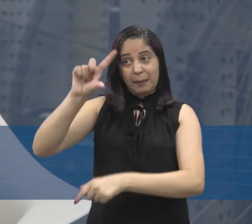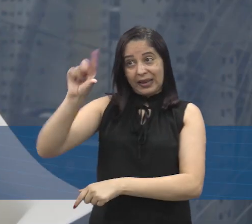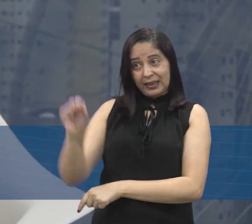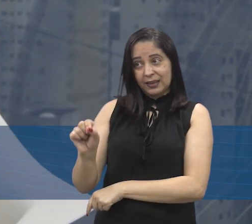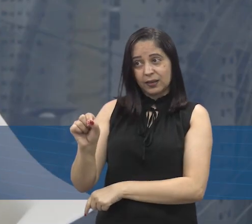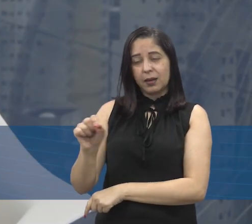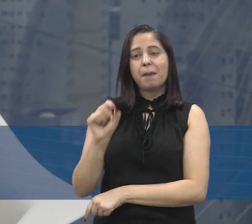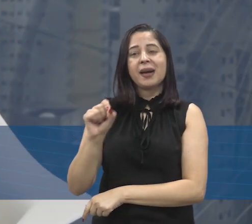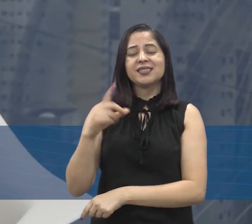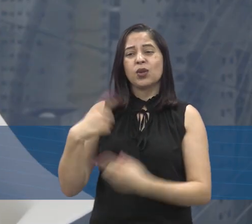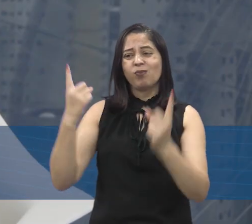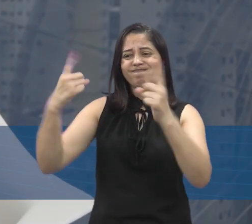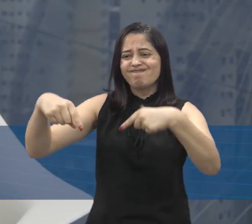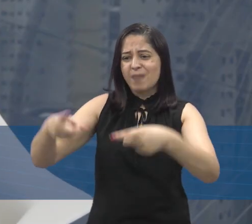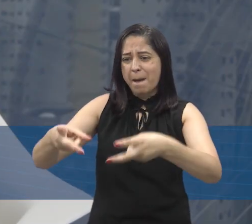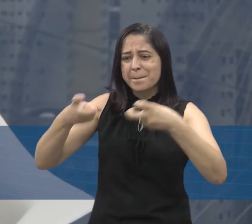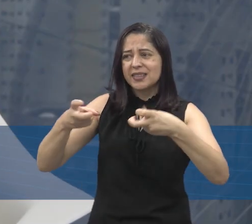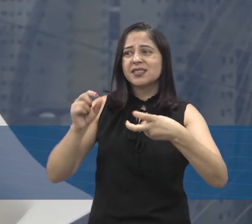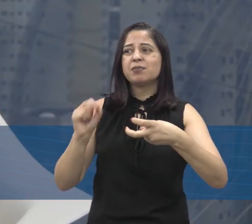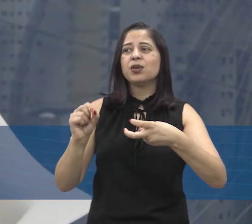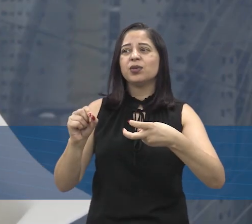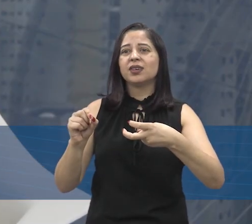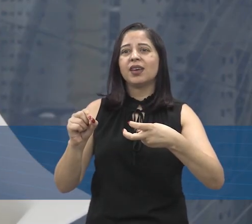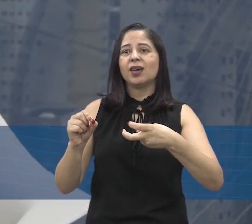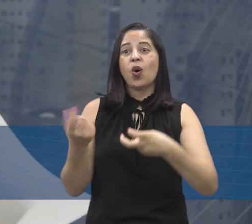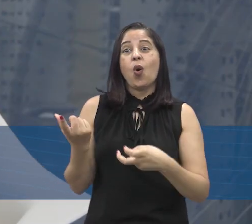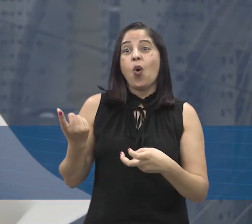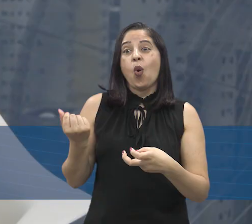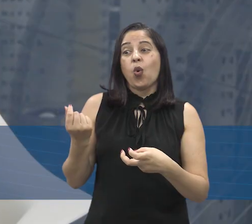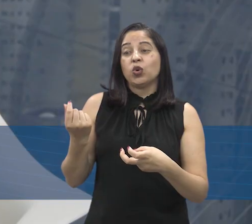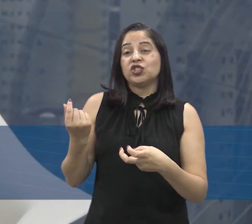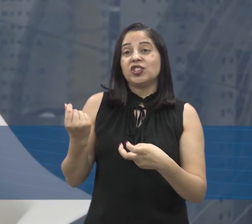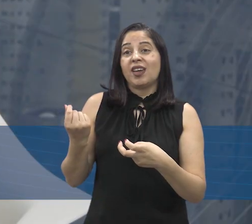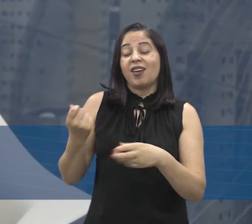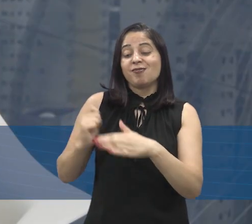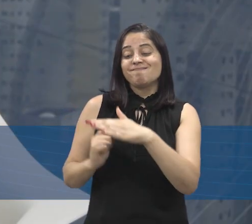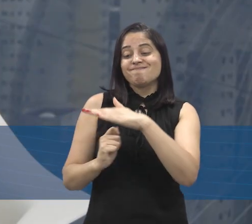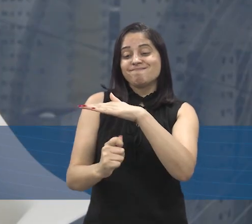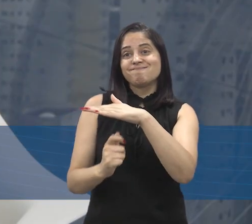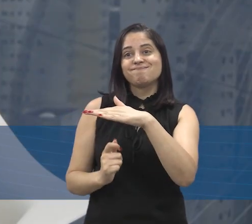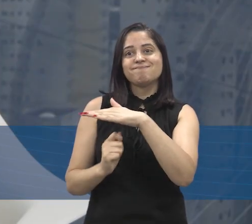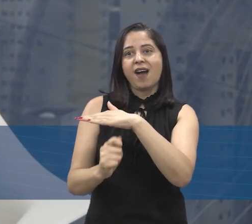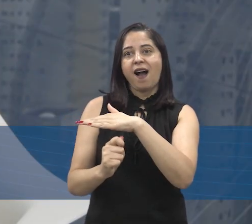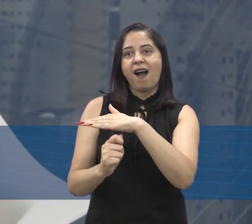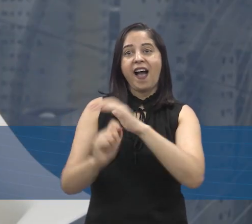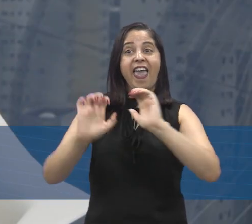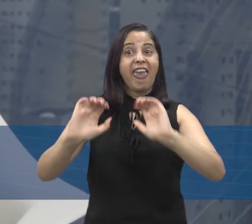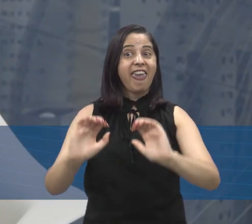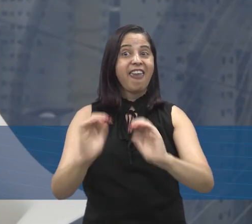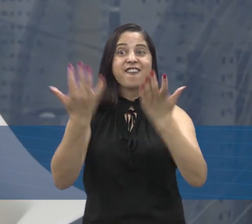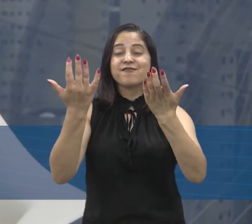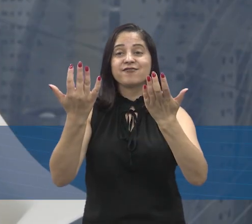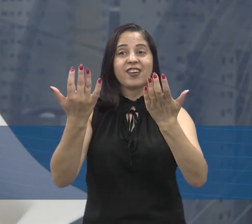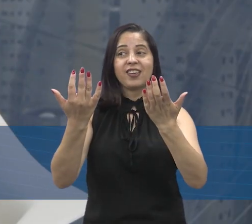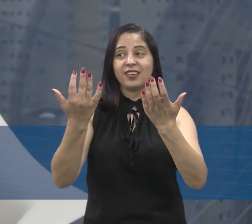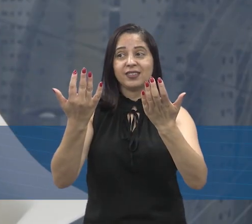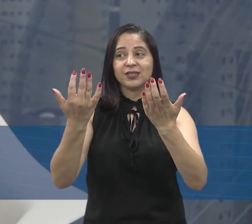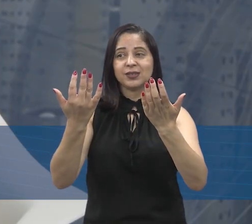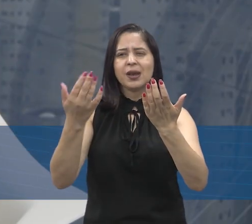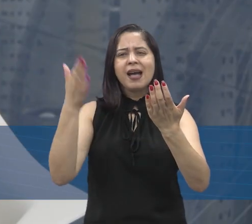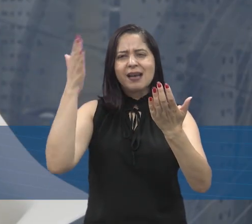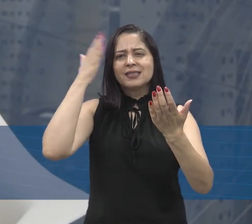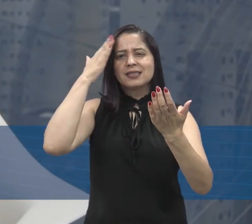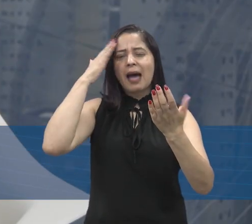Ricardo, foi exatamente o destino de recursos orçamentários para grandes eventos que atraíam